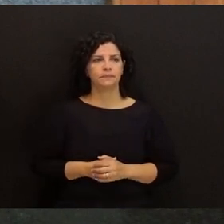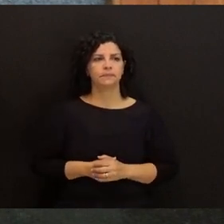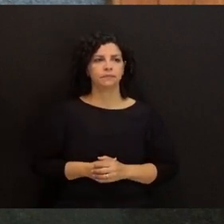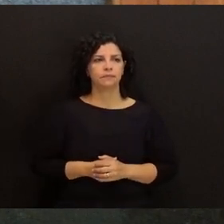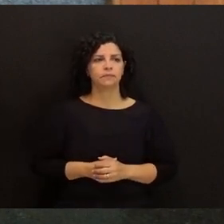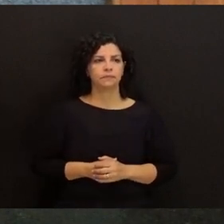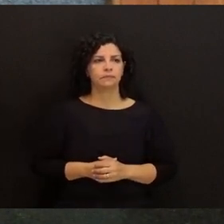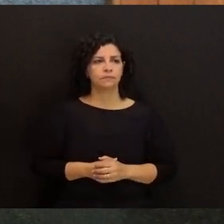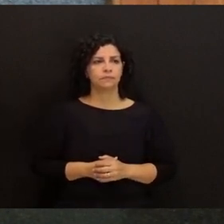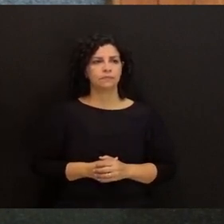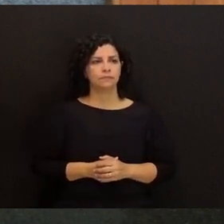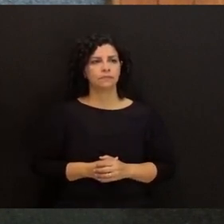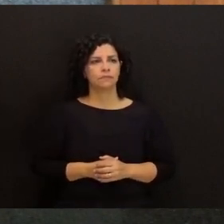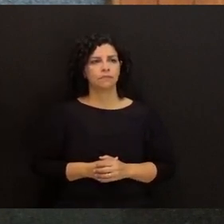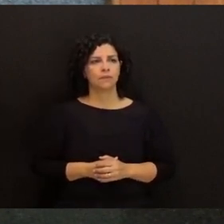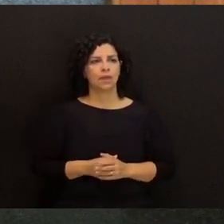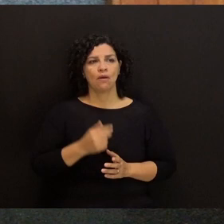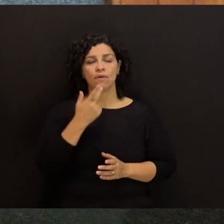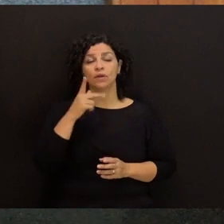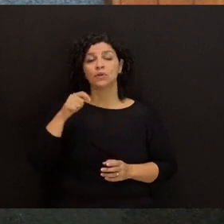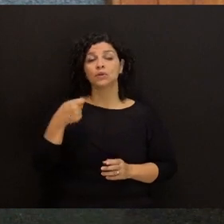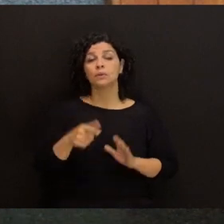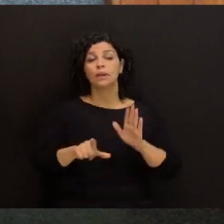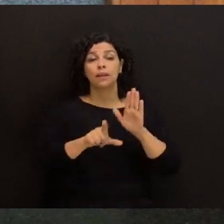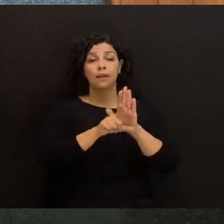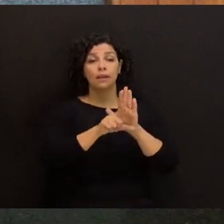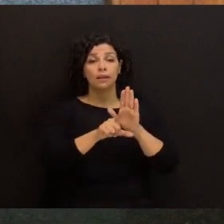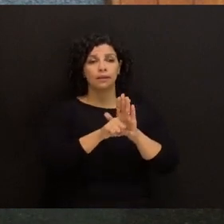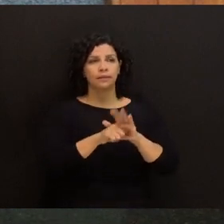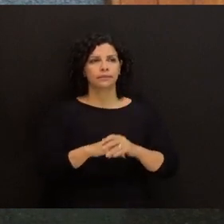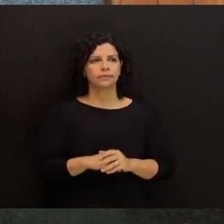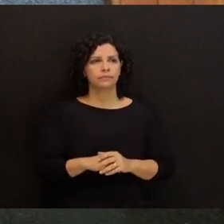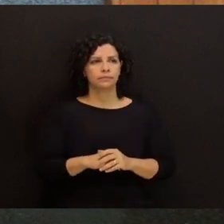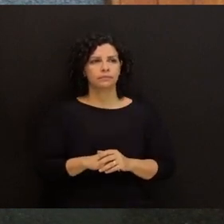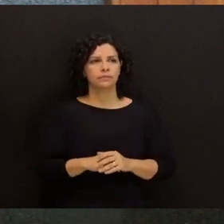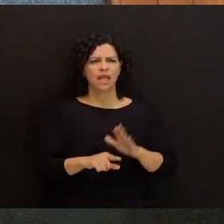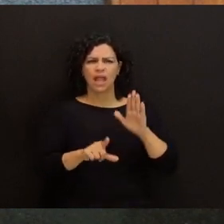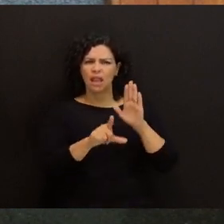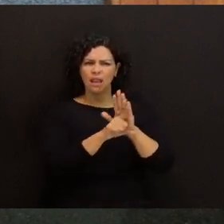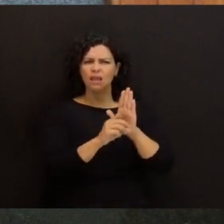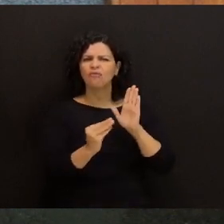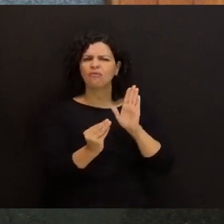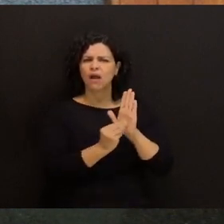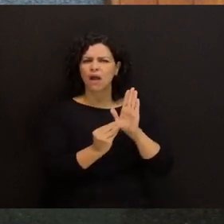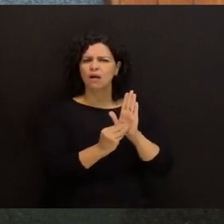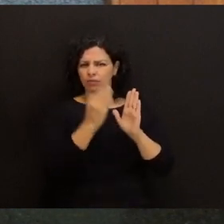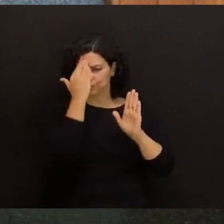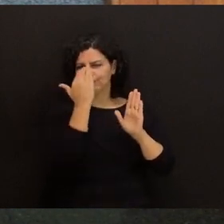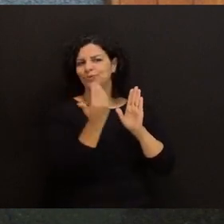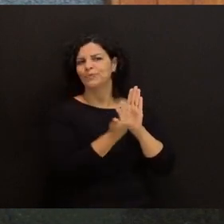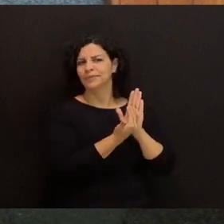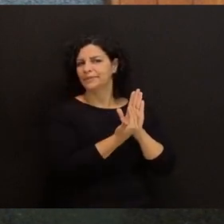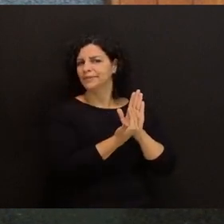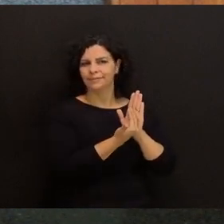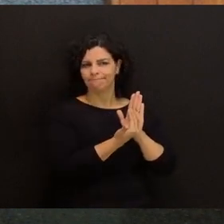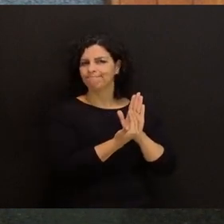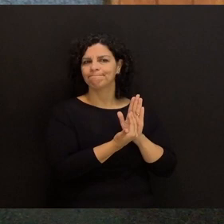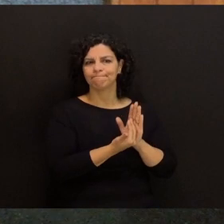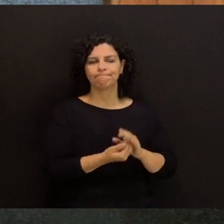essa fala é sobre uma lei que não vem sendo cumprida como deveria